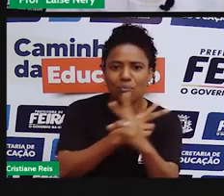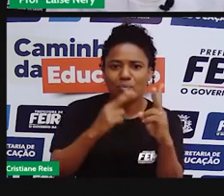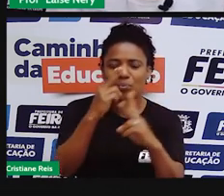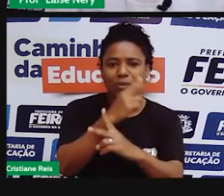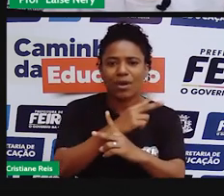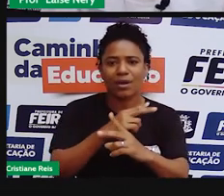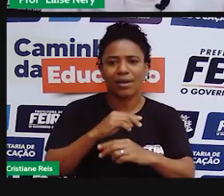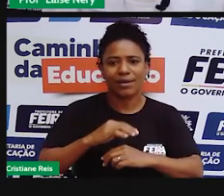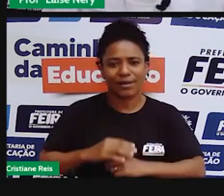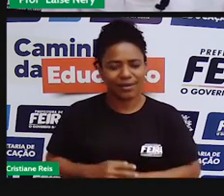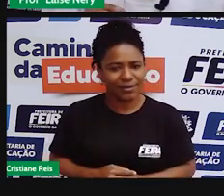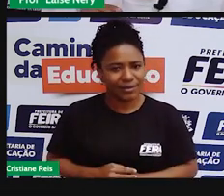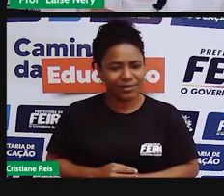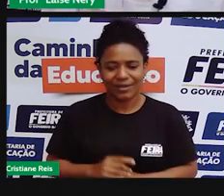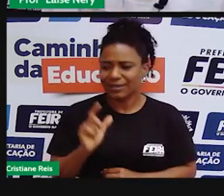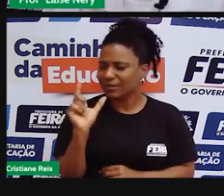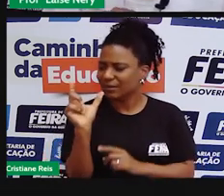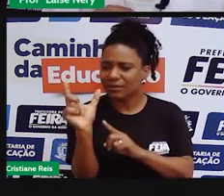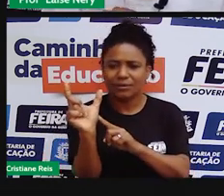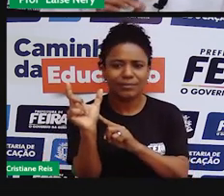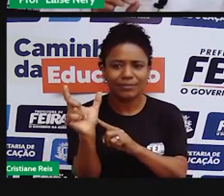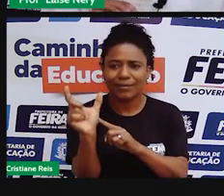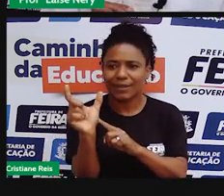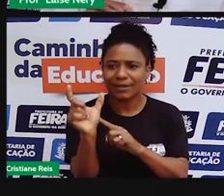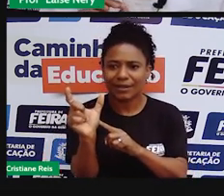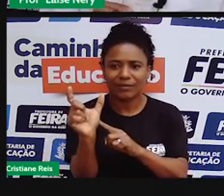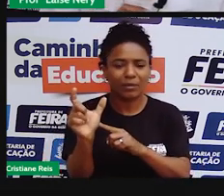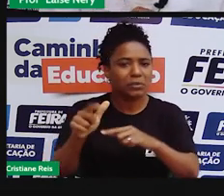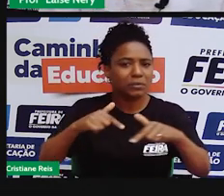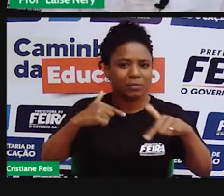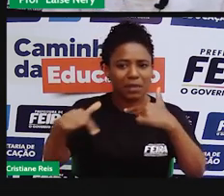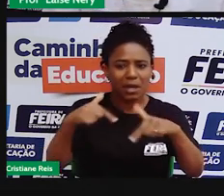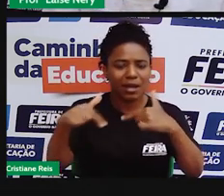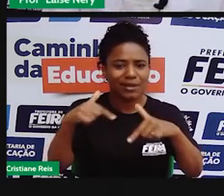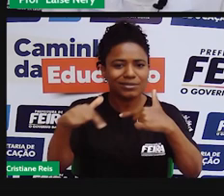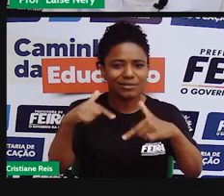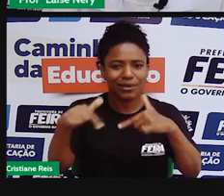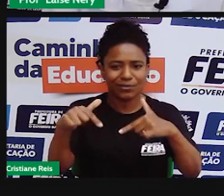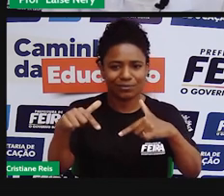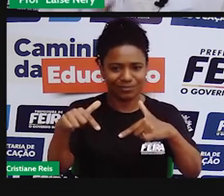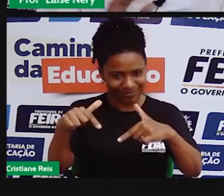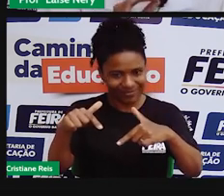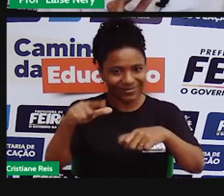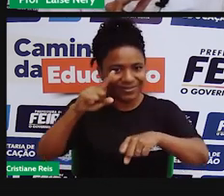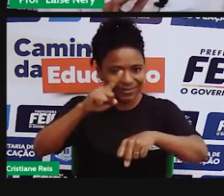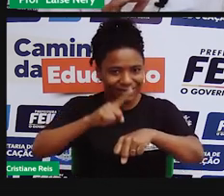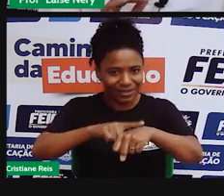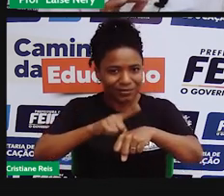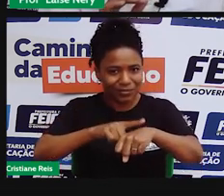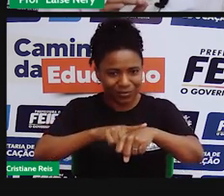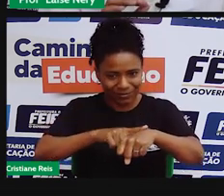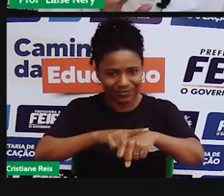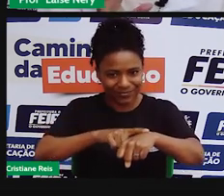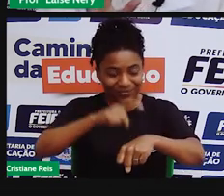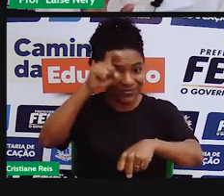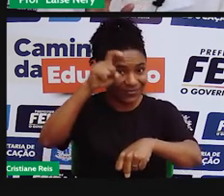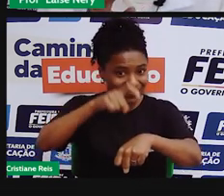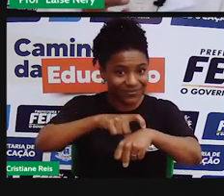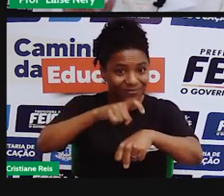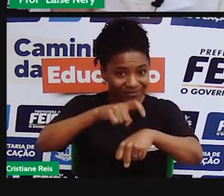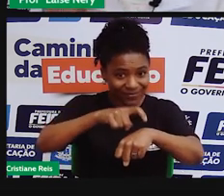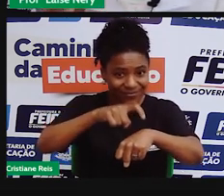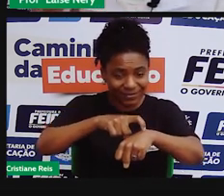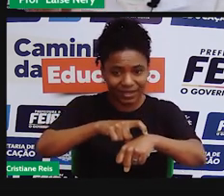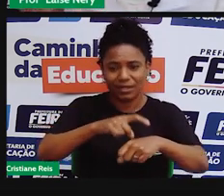palavras são palavras que nos dão a ideia de ações representadas no tempo que quando você observa